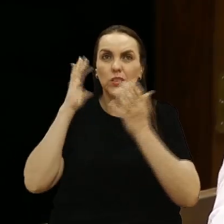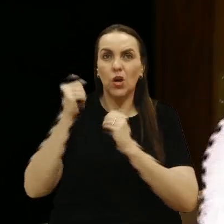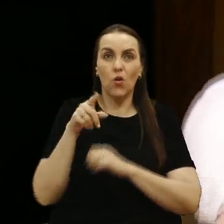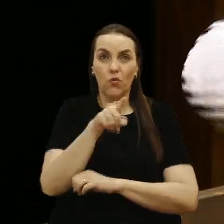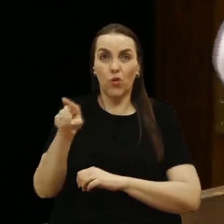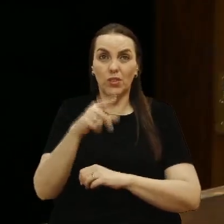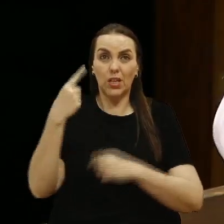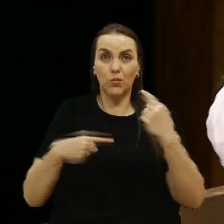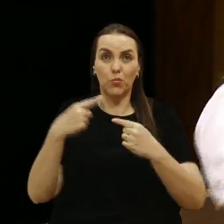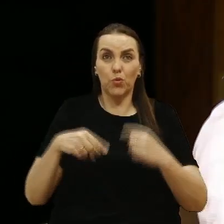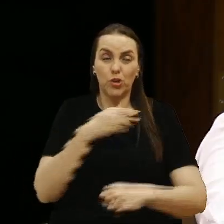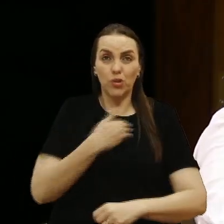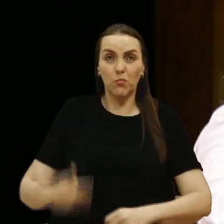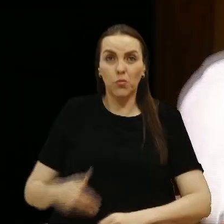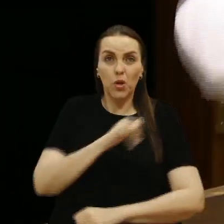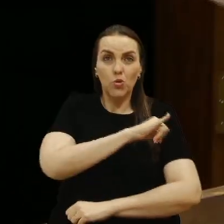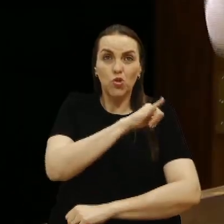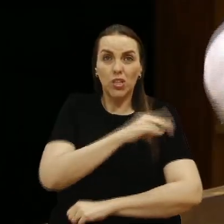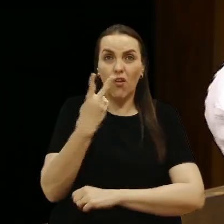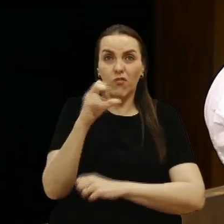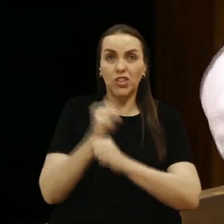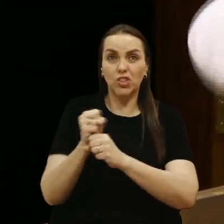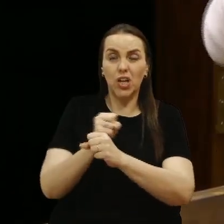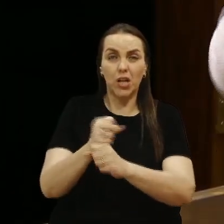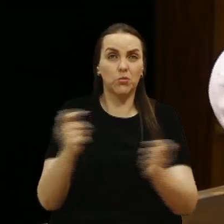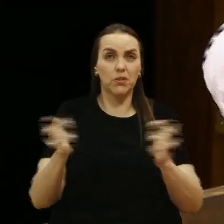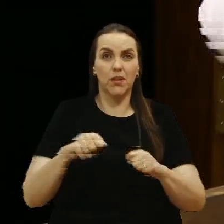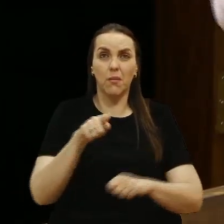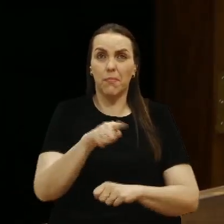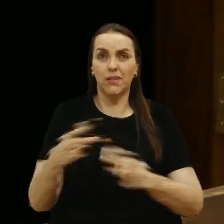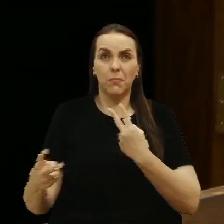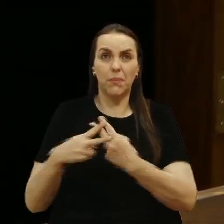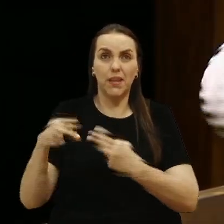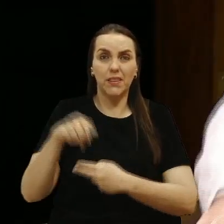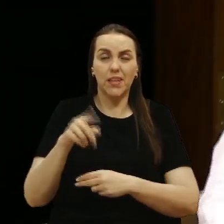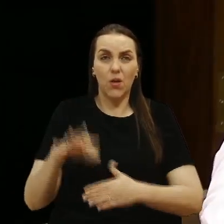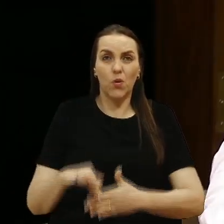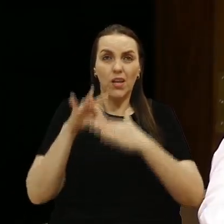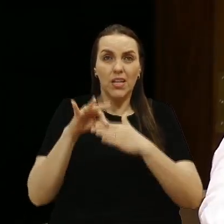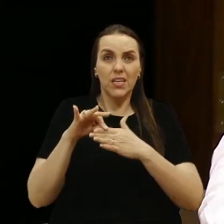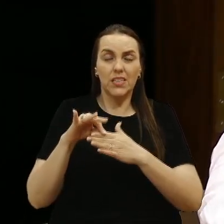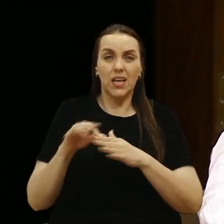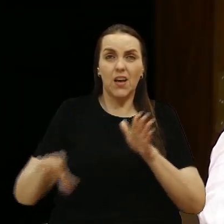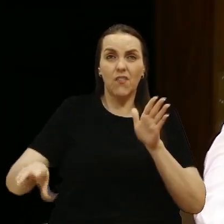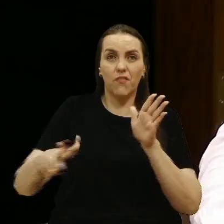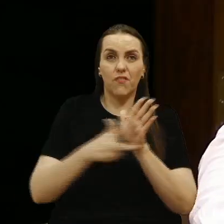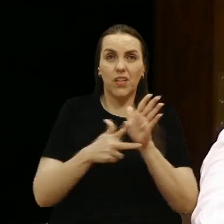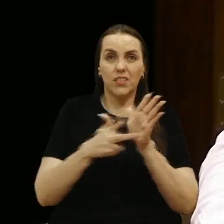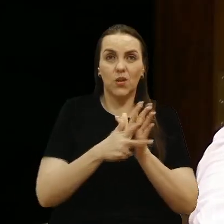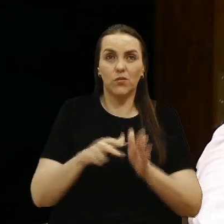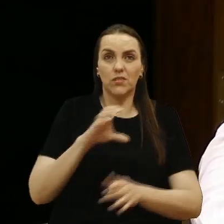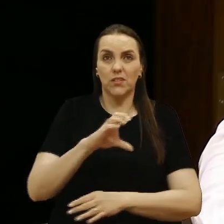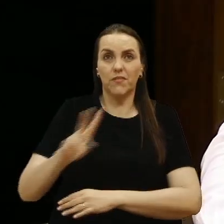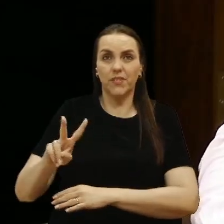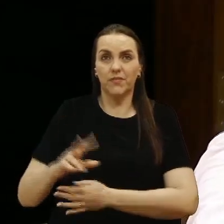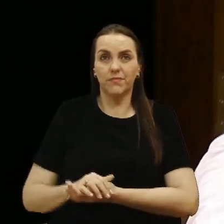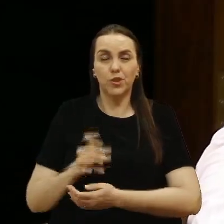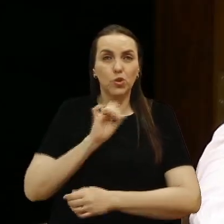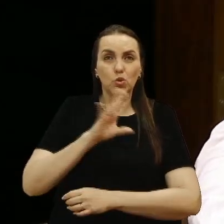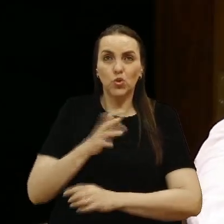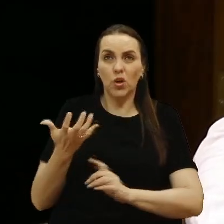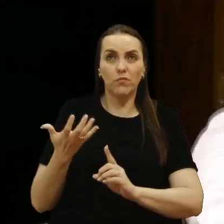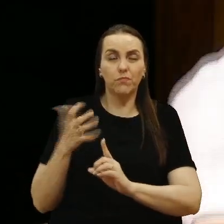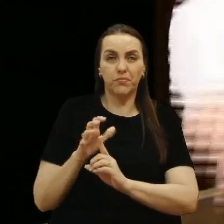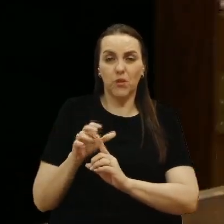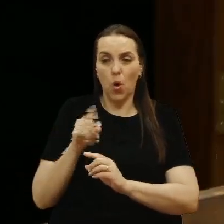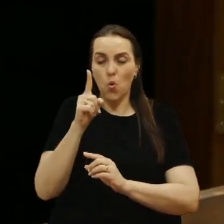de Janeiro nos últimos 20 anos e são incapazes de prender o grande líder da facção. E só atacam um